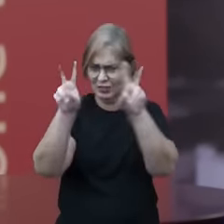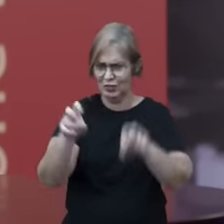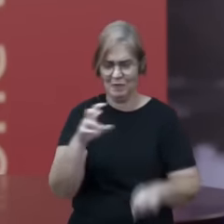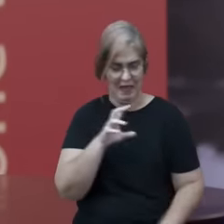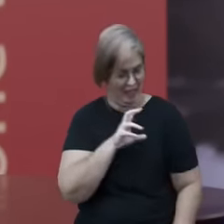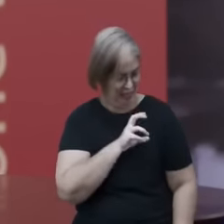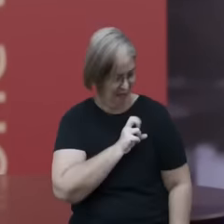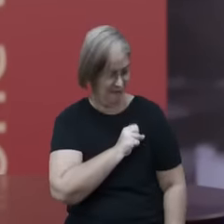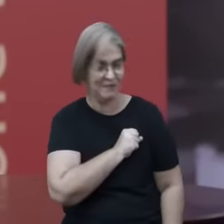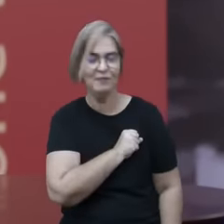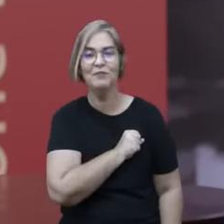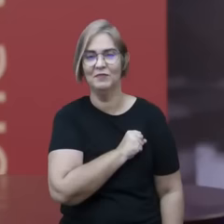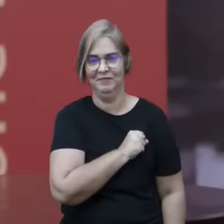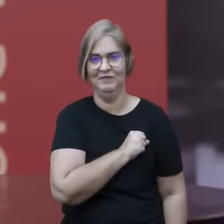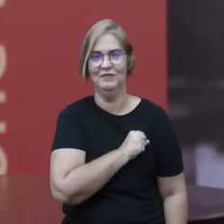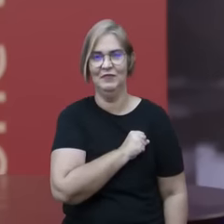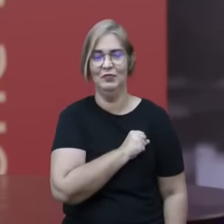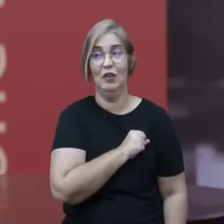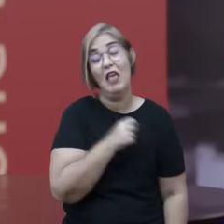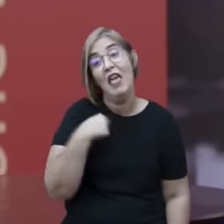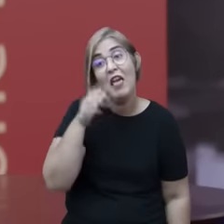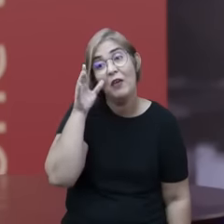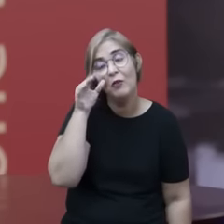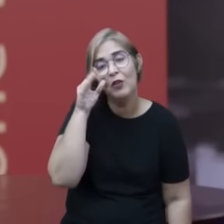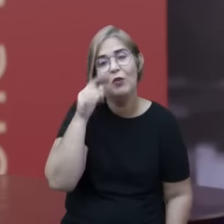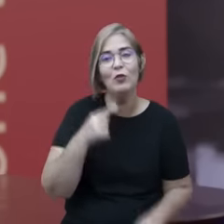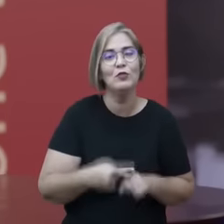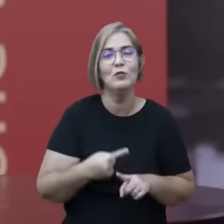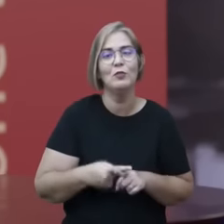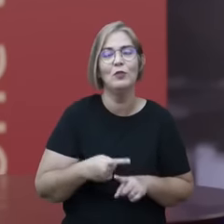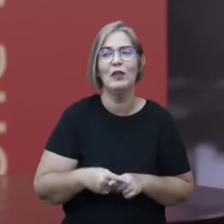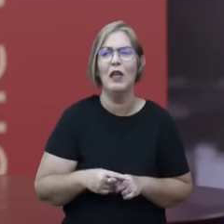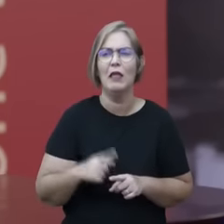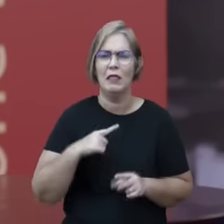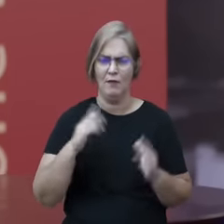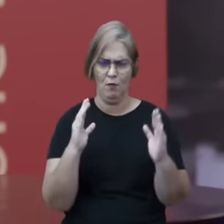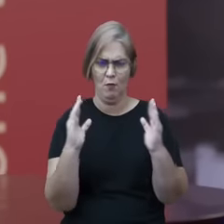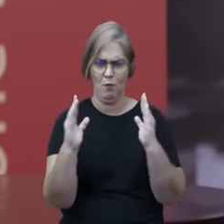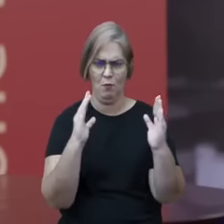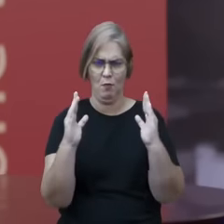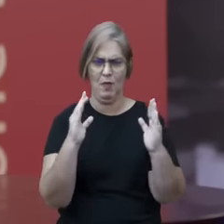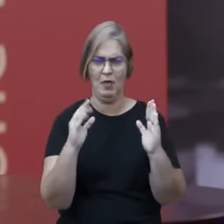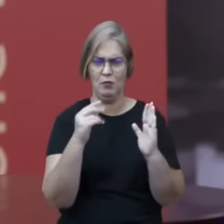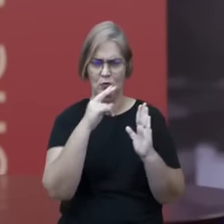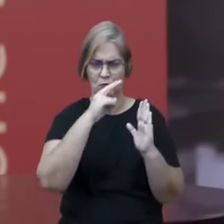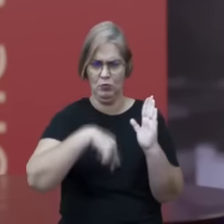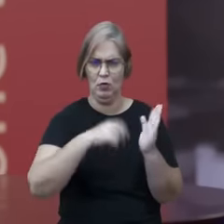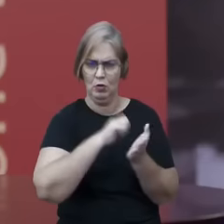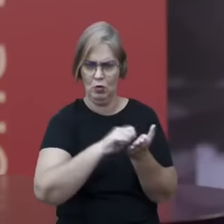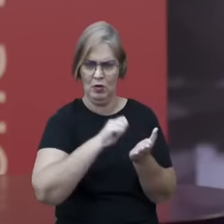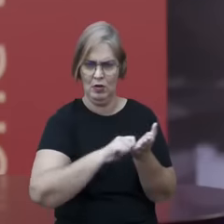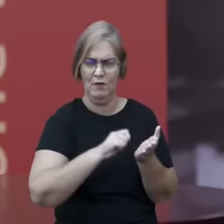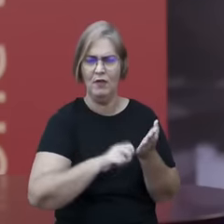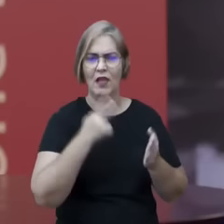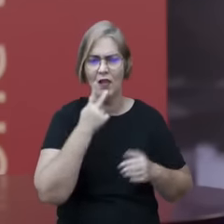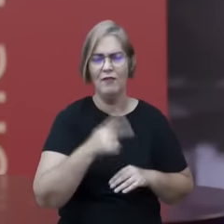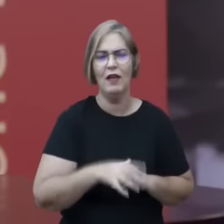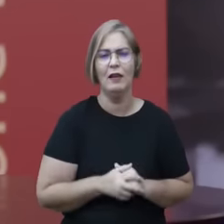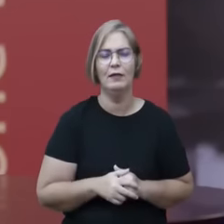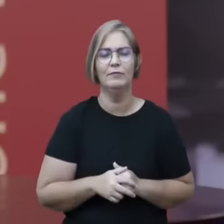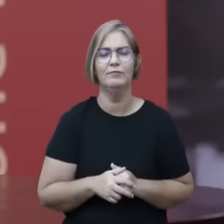eh curioso que o caminho num determinado momento do mito de Sisf, ele diz: "O, eh, homem moderno